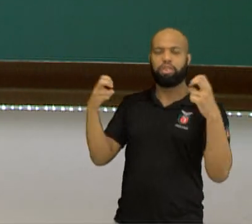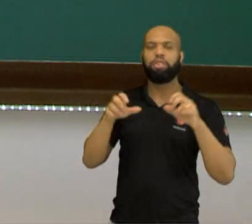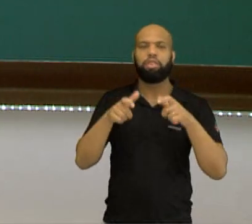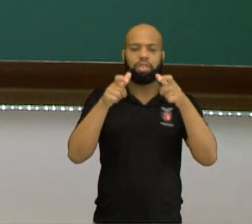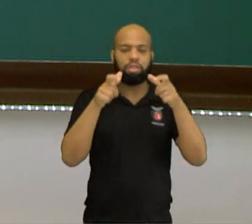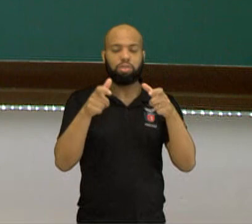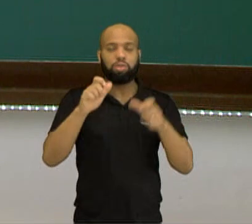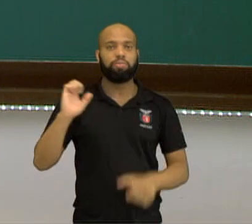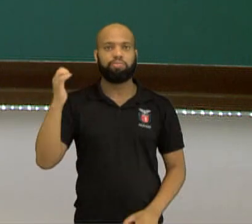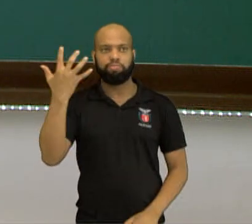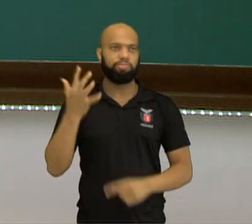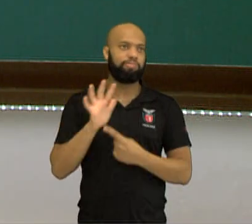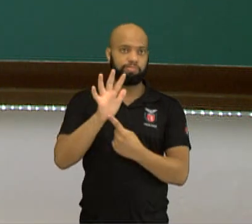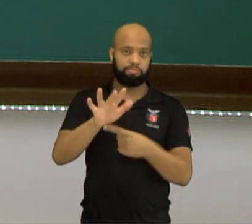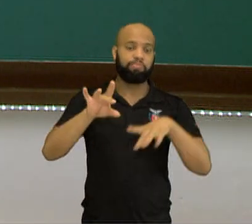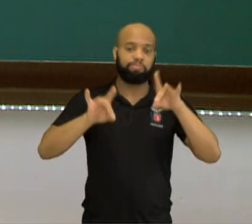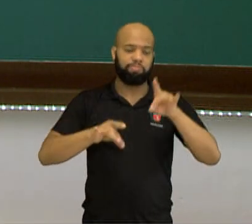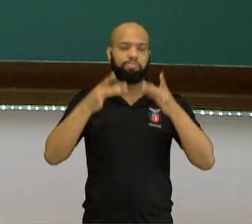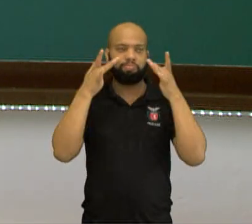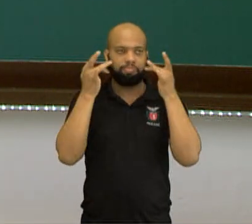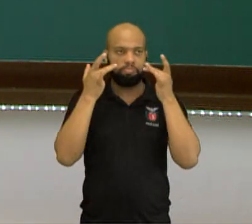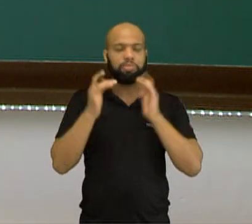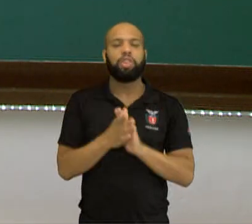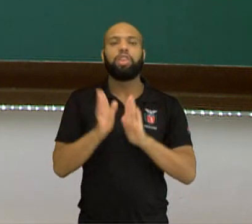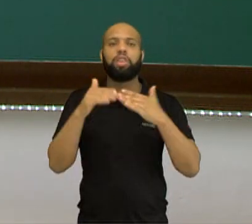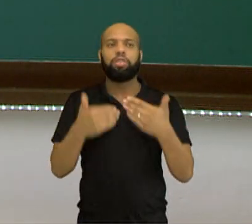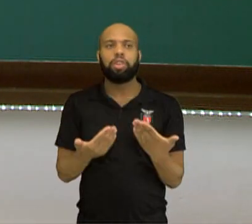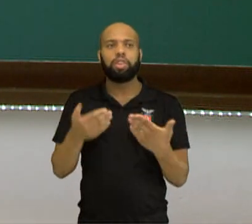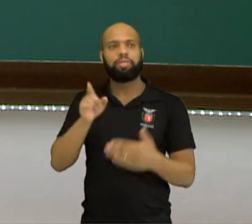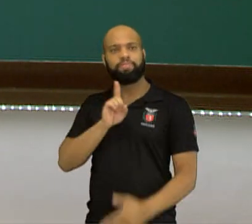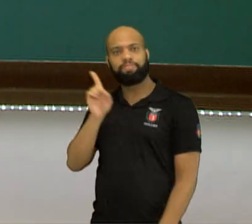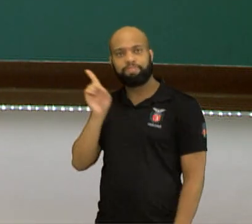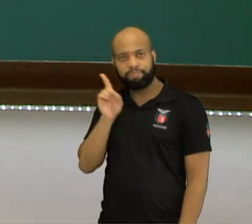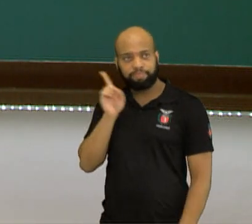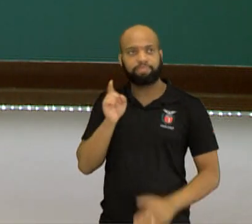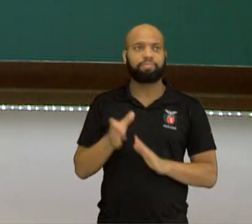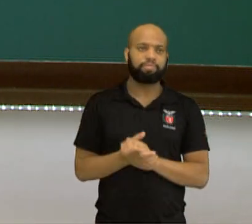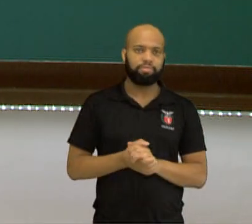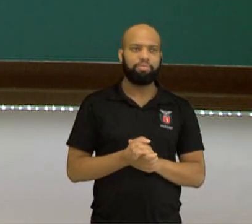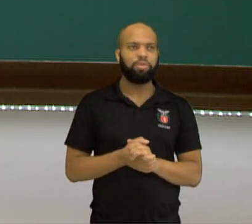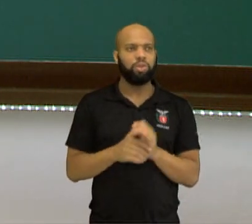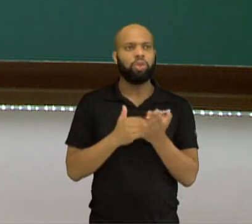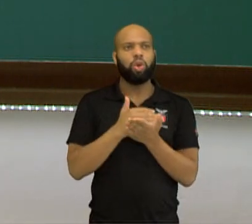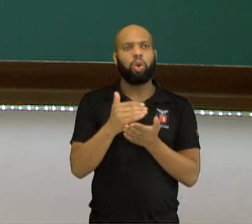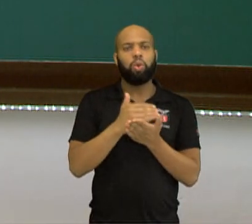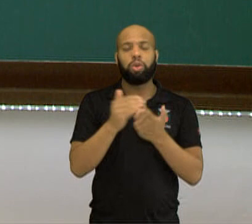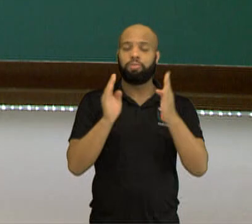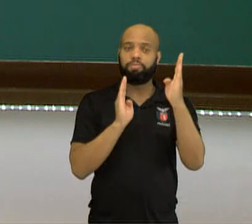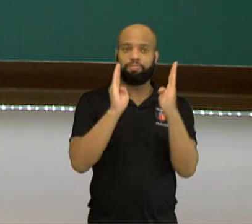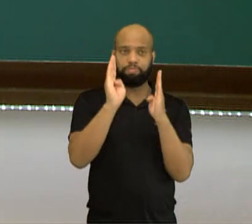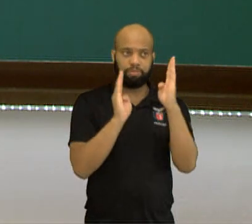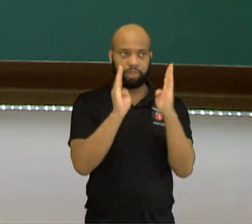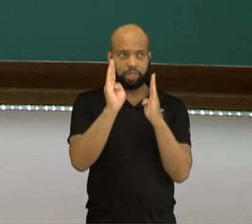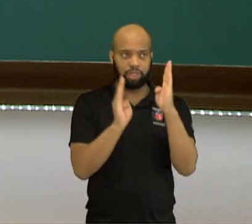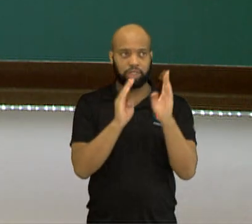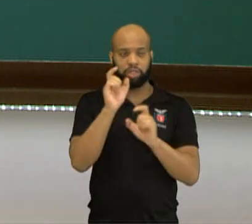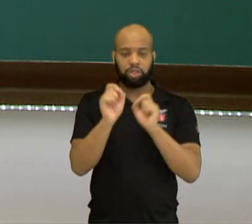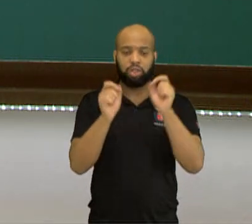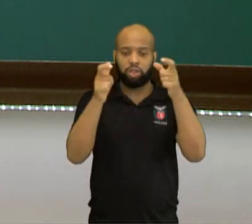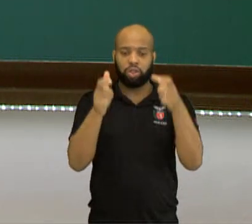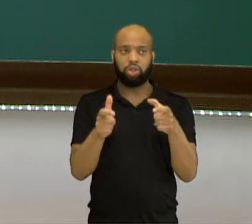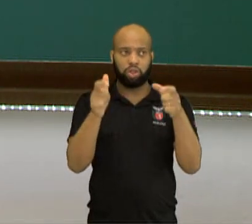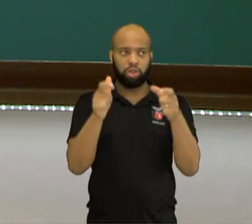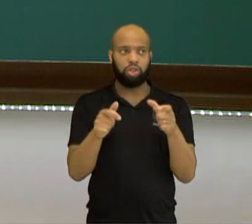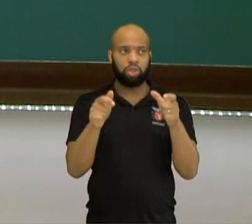aconteciam as encenações. Então, o teatro, ele passou a ser, né, na época, ele era lugar